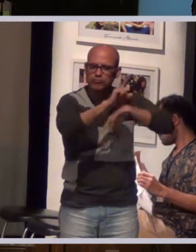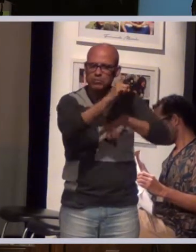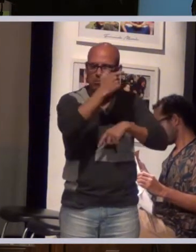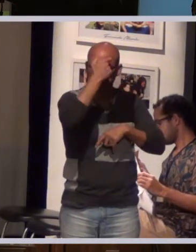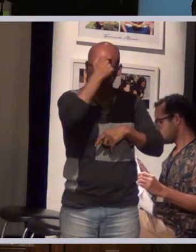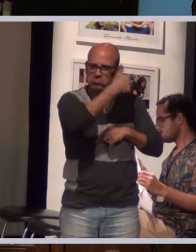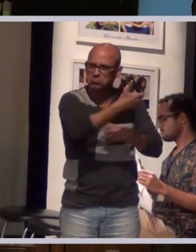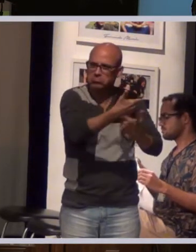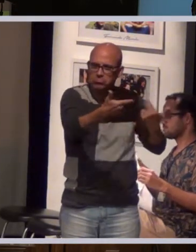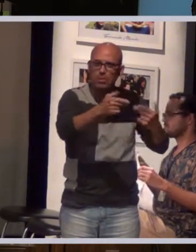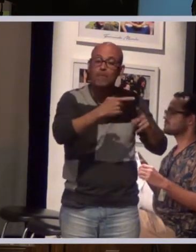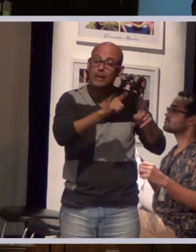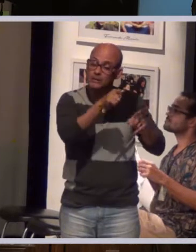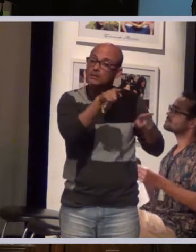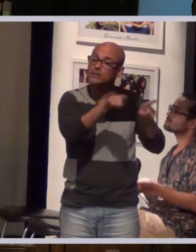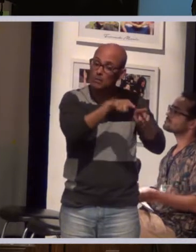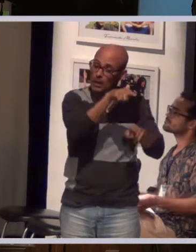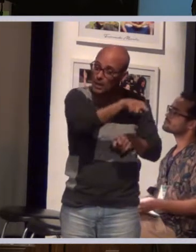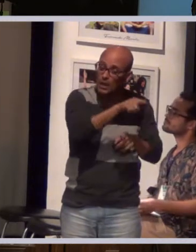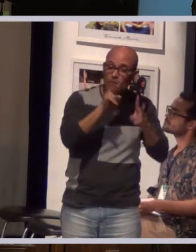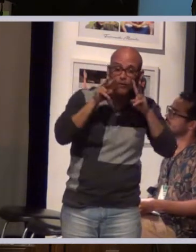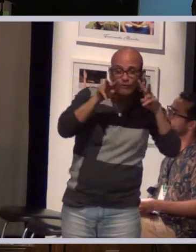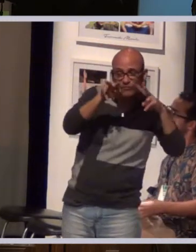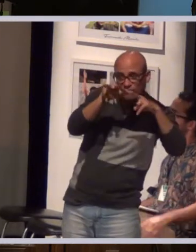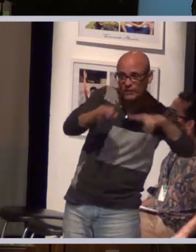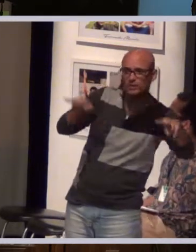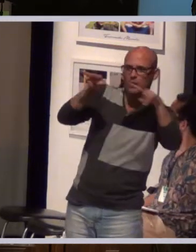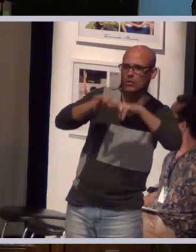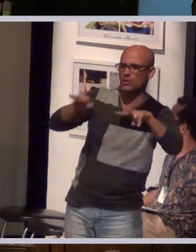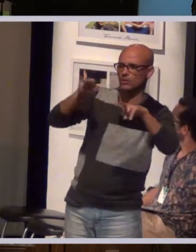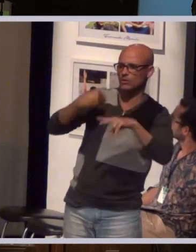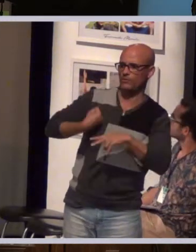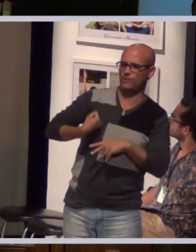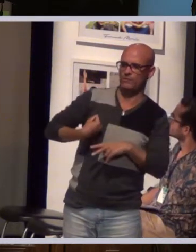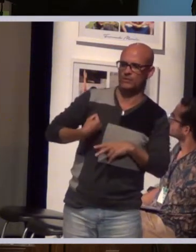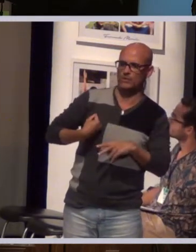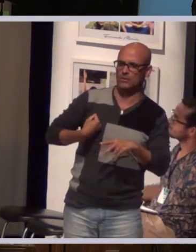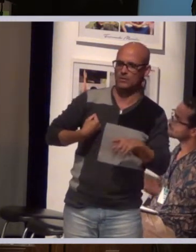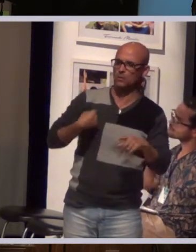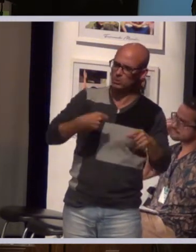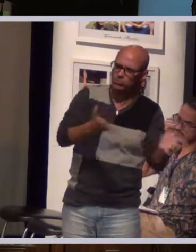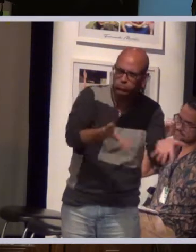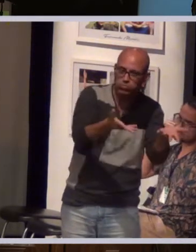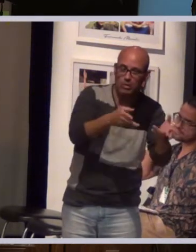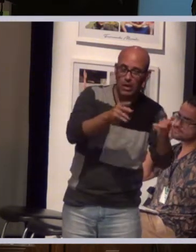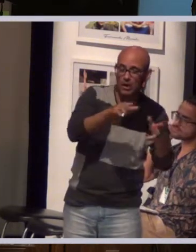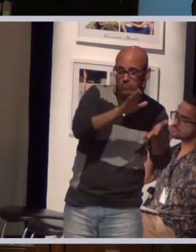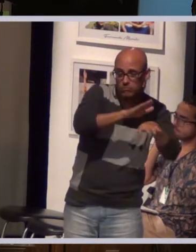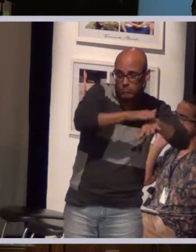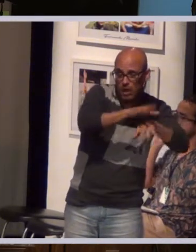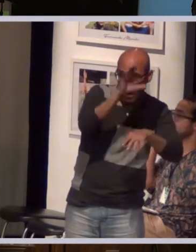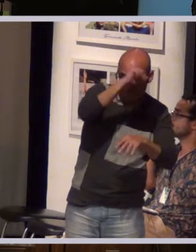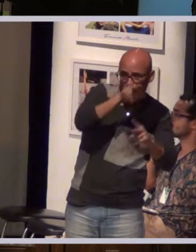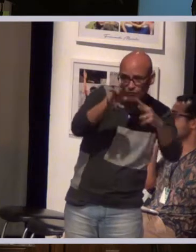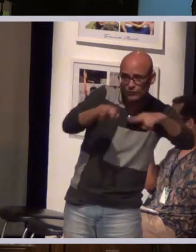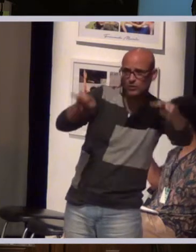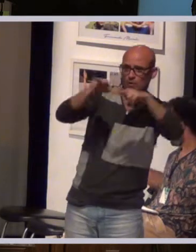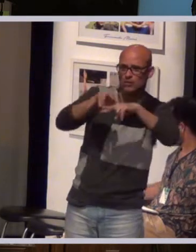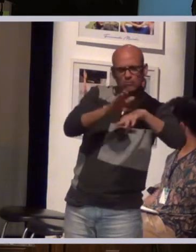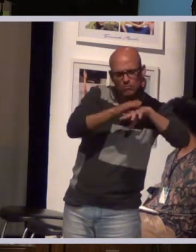mas principalmente para ter uma visão crítica da vida, para que possa formular seus